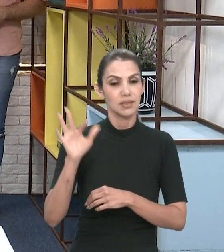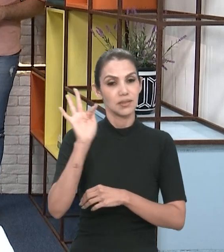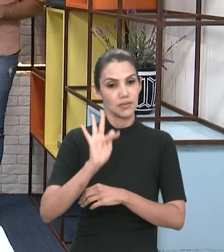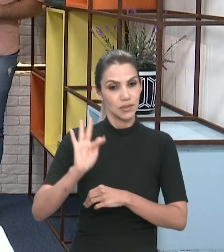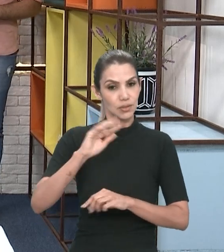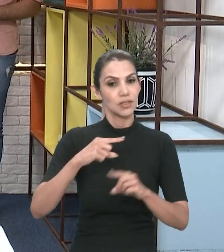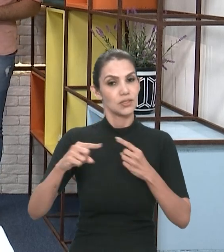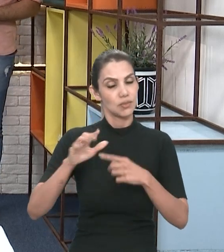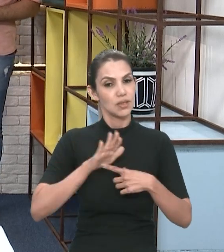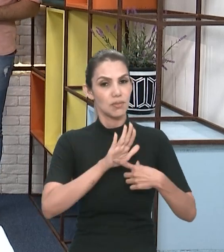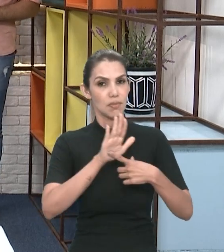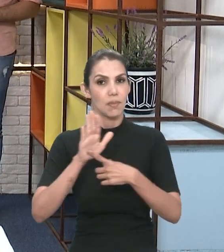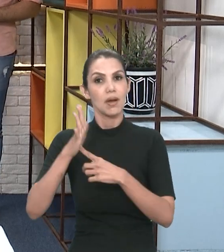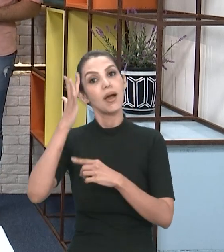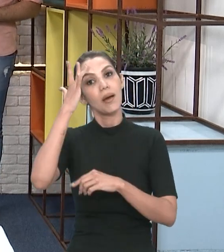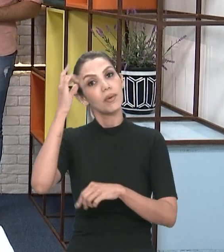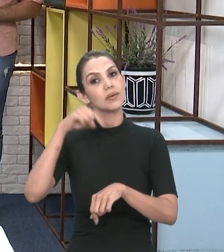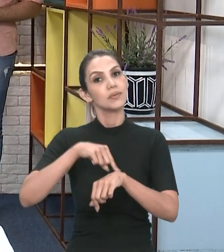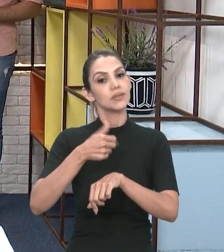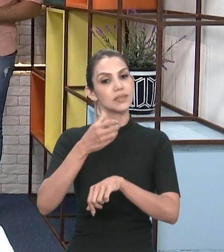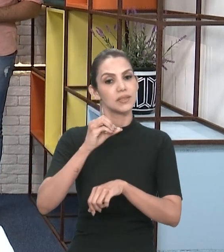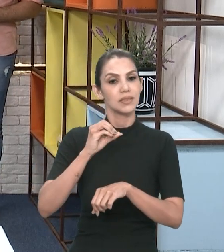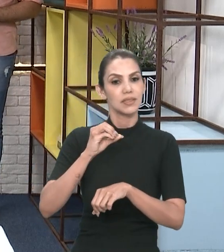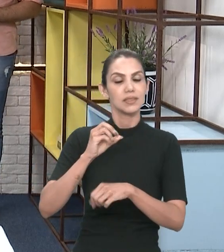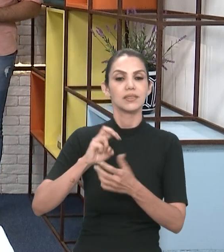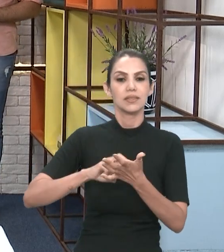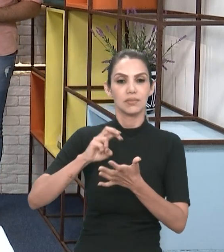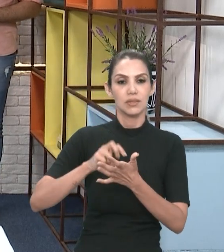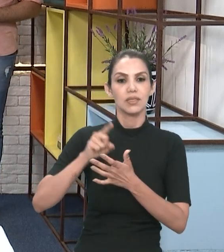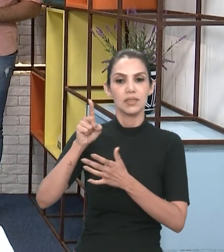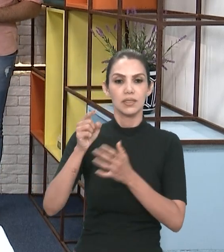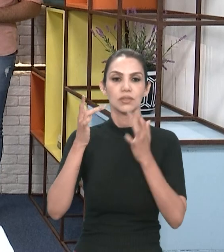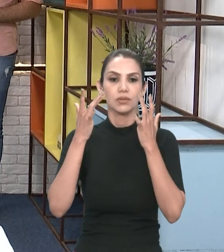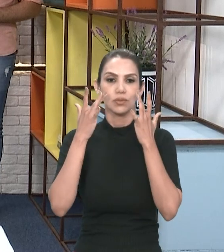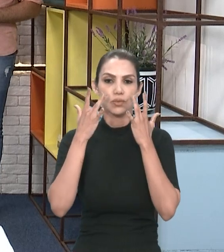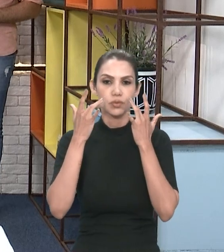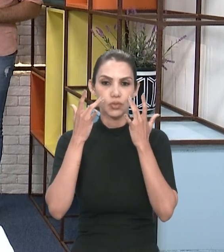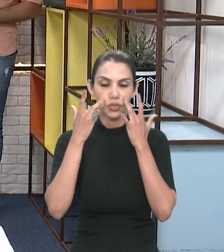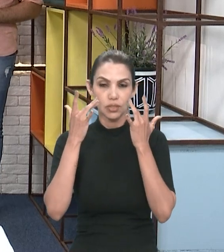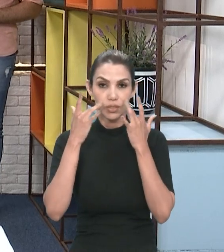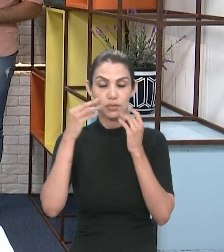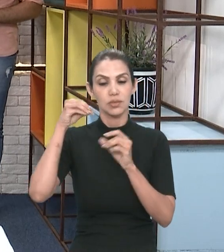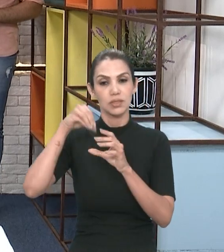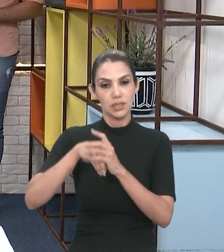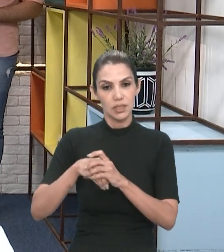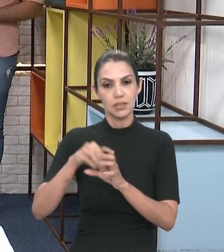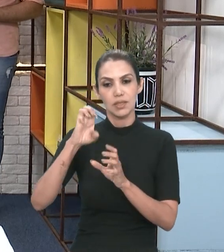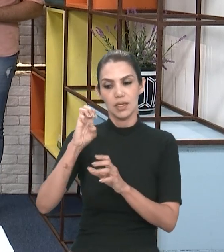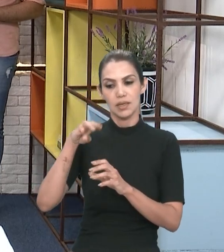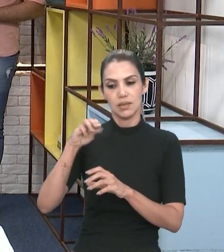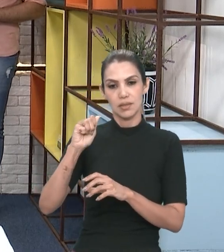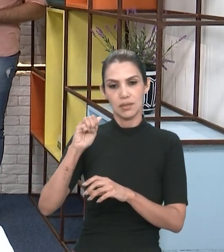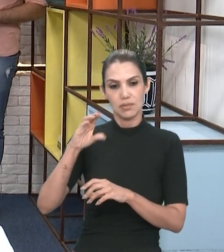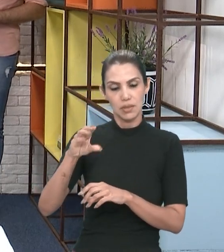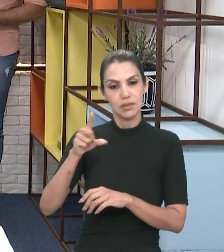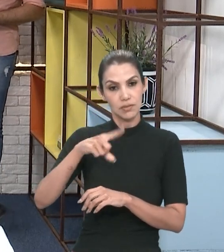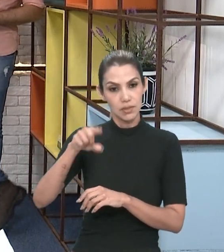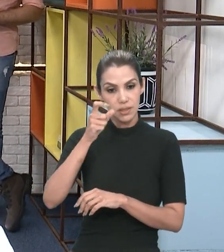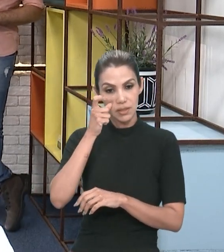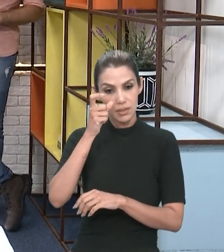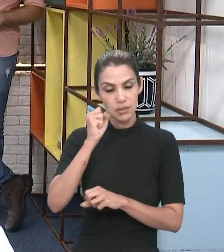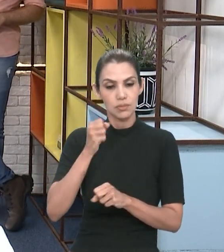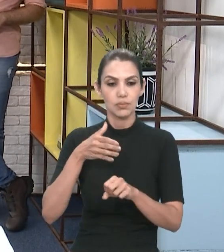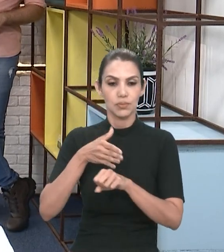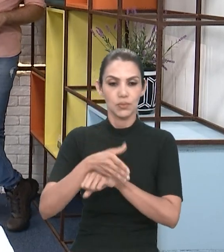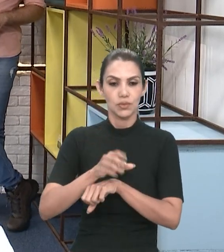é amanhã, às 10 horas da manhã, no Teatro Belquis, na EMAC. Para mais informações, acesse o perfil no Instagram, que aparece